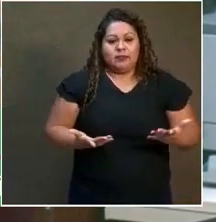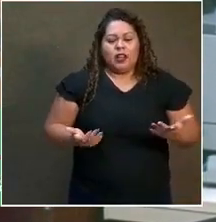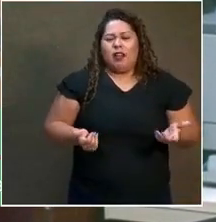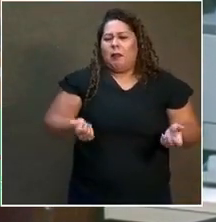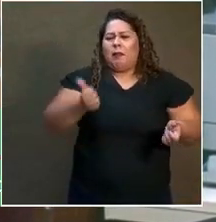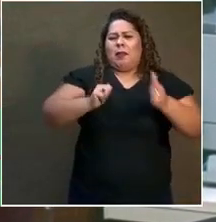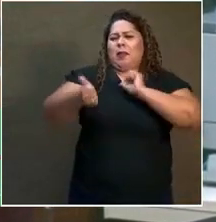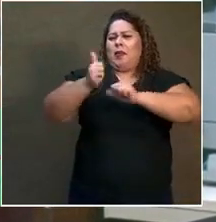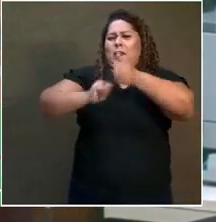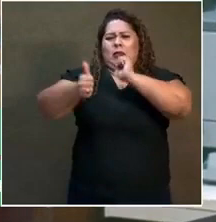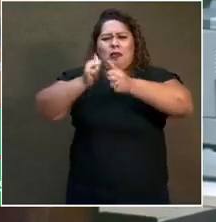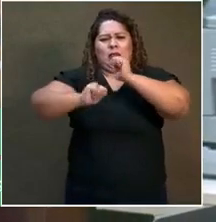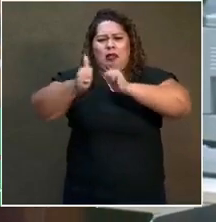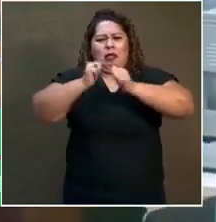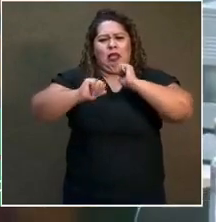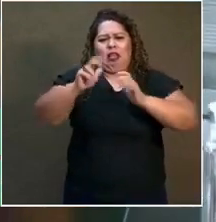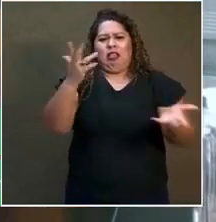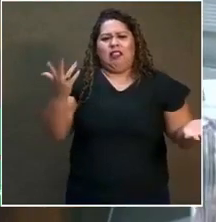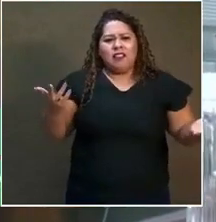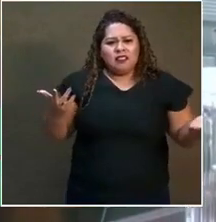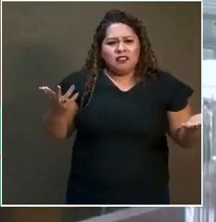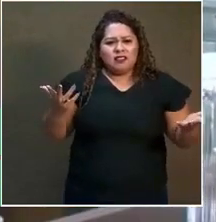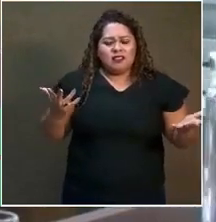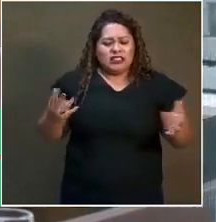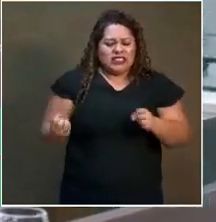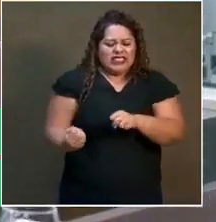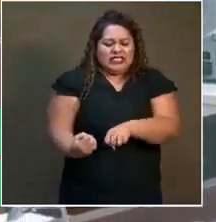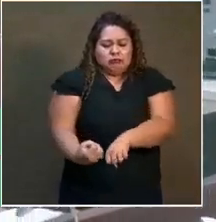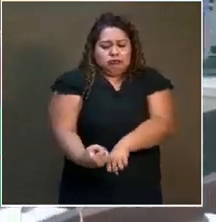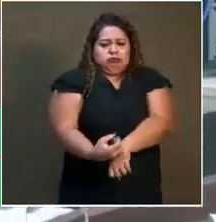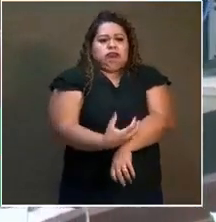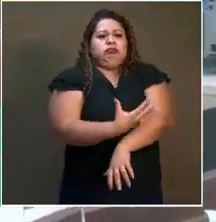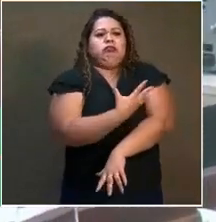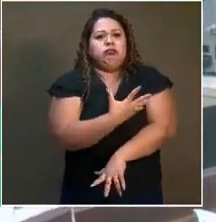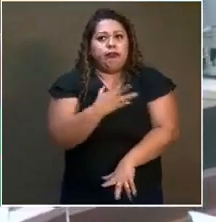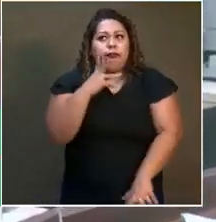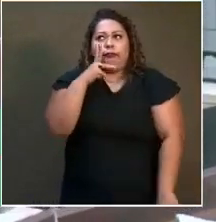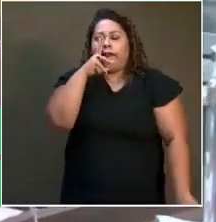Embriagar-se, Excelências, nas emoções mais fortes de um relacionamento